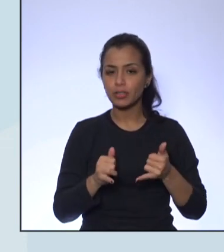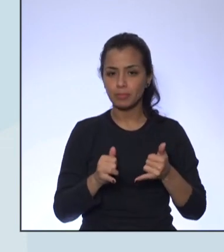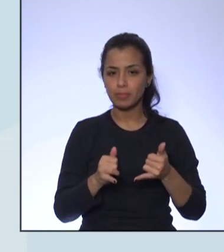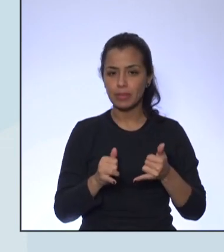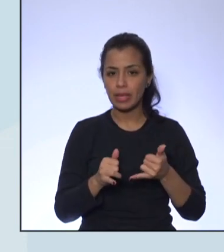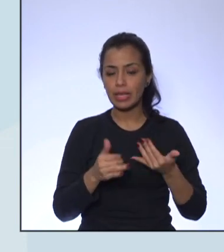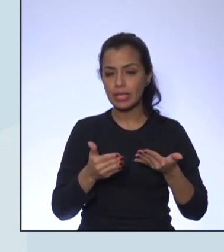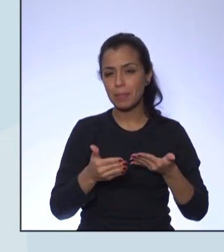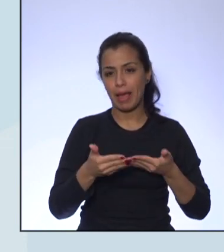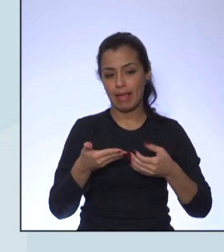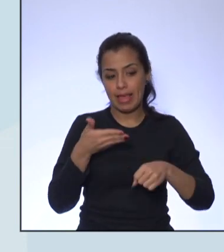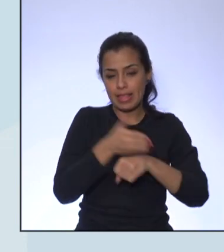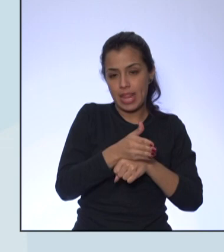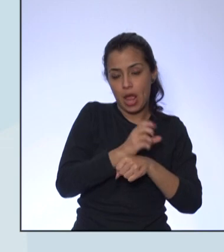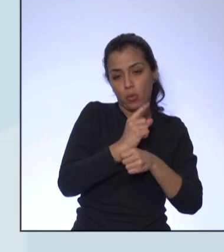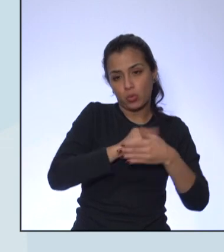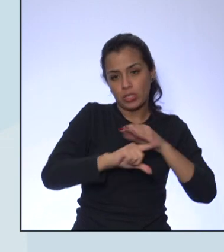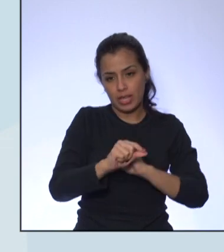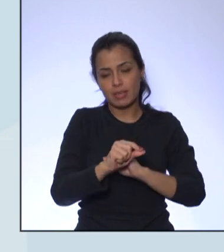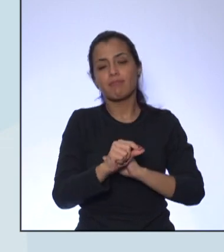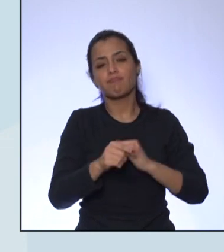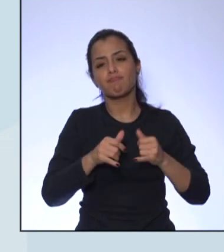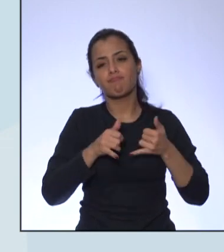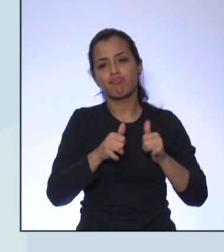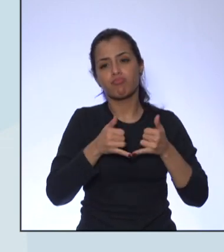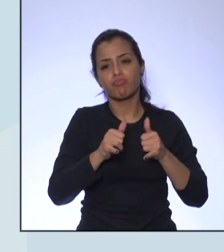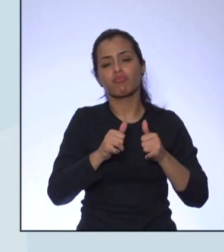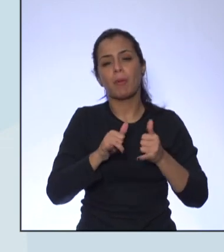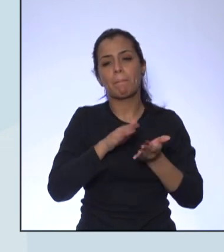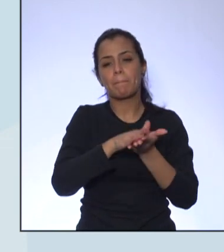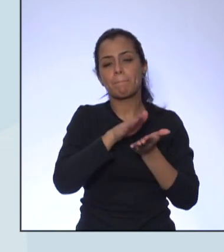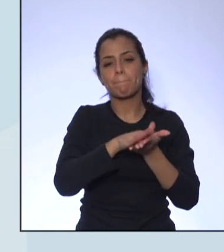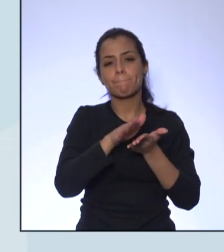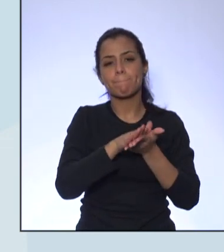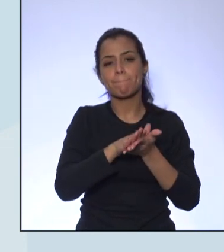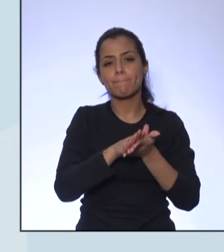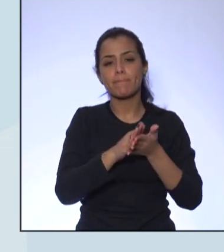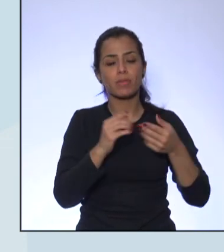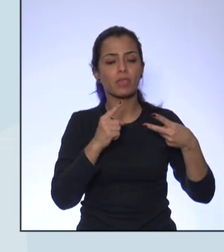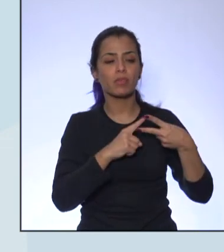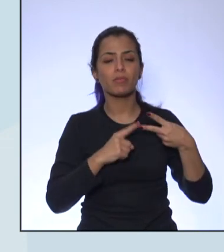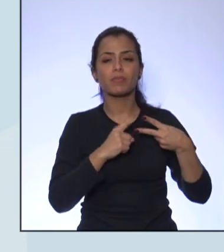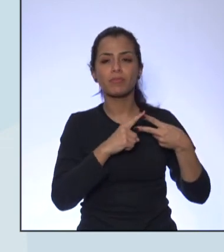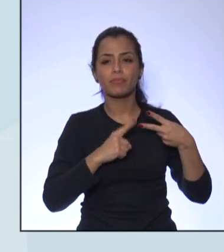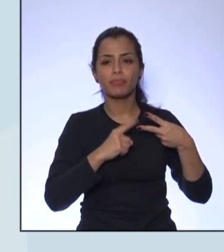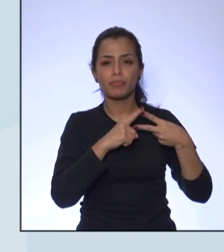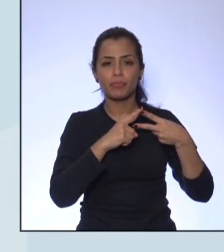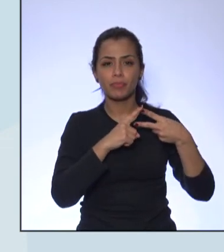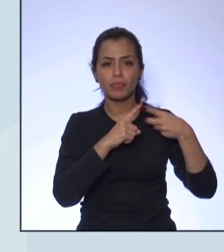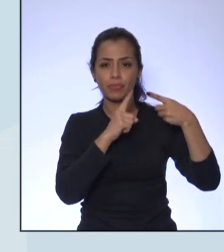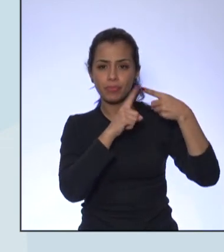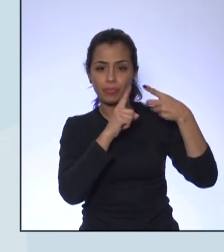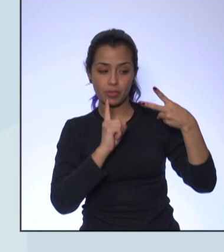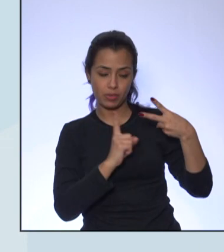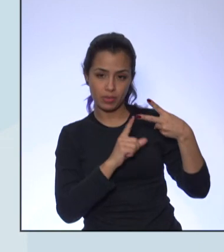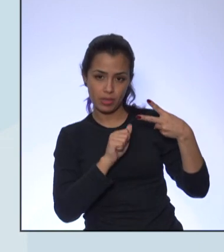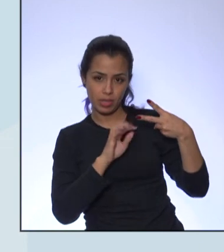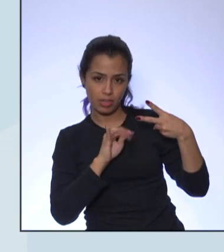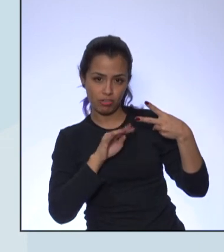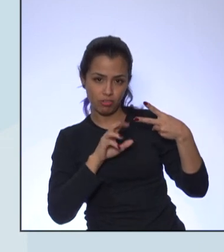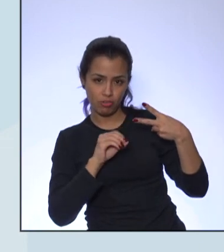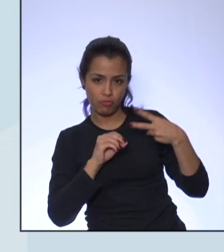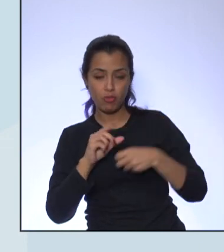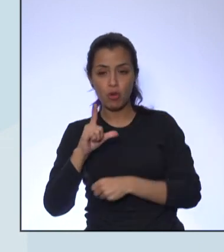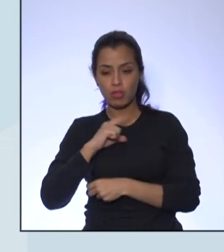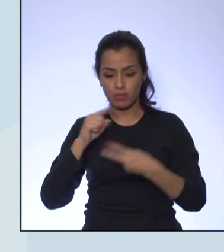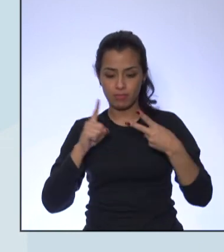composto entre ou saia. Quais são os tipos de transporte ativo? Então, a gente tem as endocitoses ou